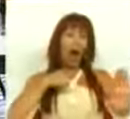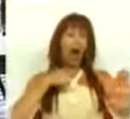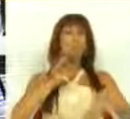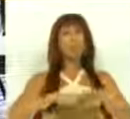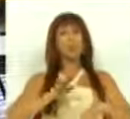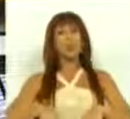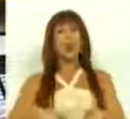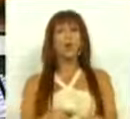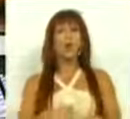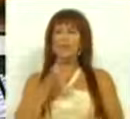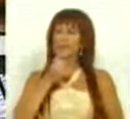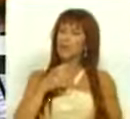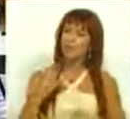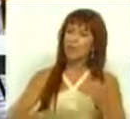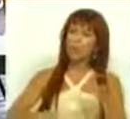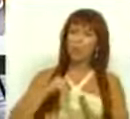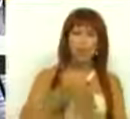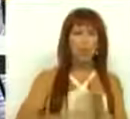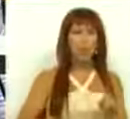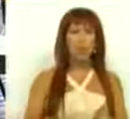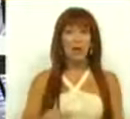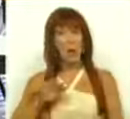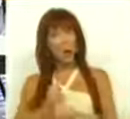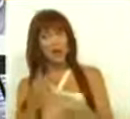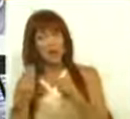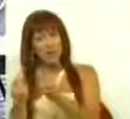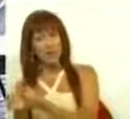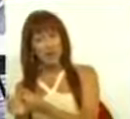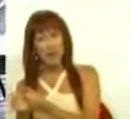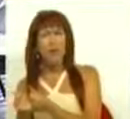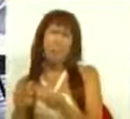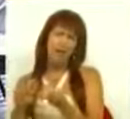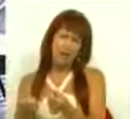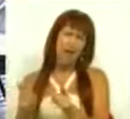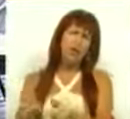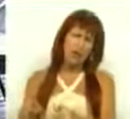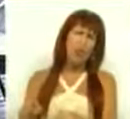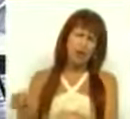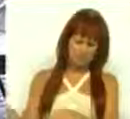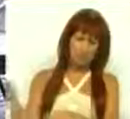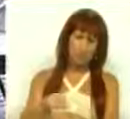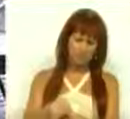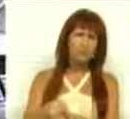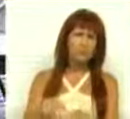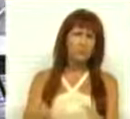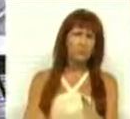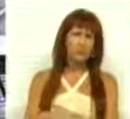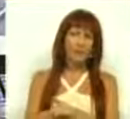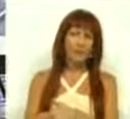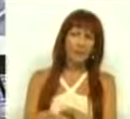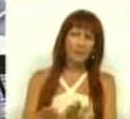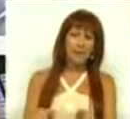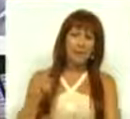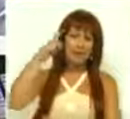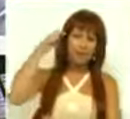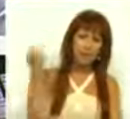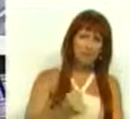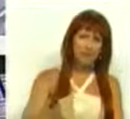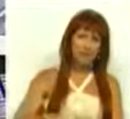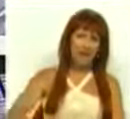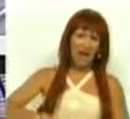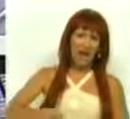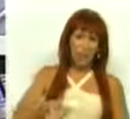luz de decisões do Tribunal Constitucional sobre outras matérias, matérias que também são aqui chamadas à colação, como a